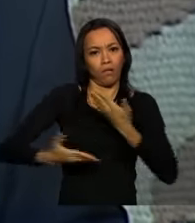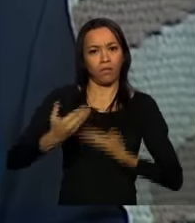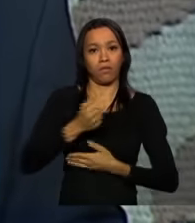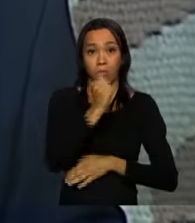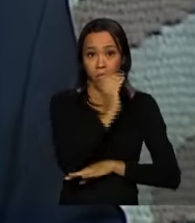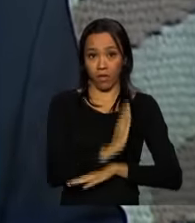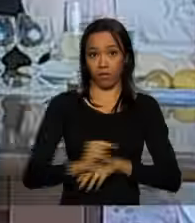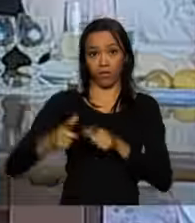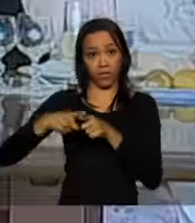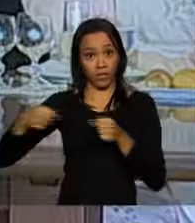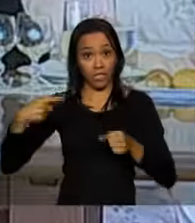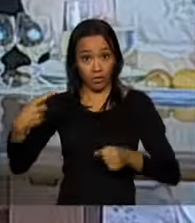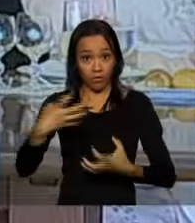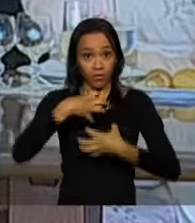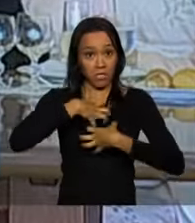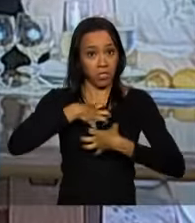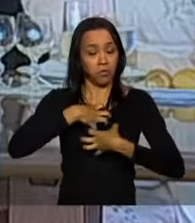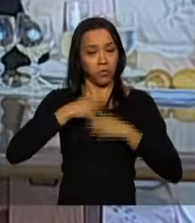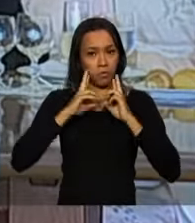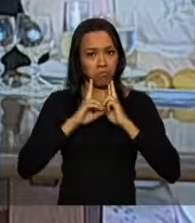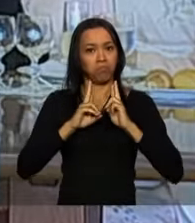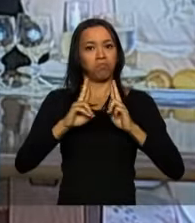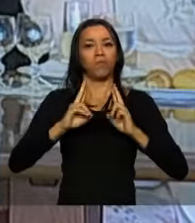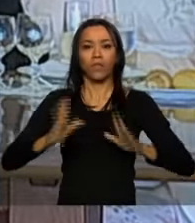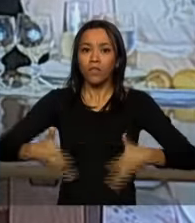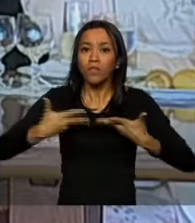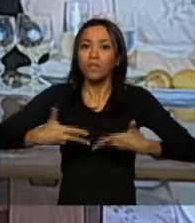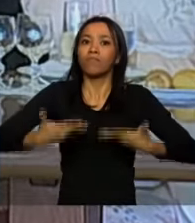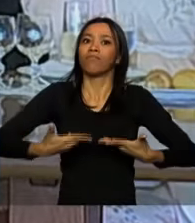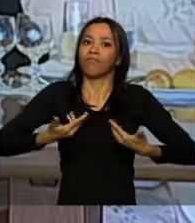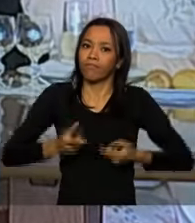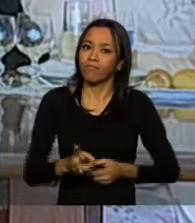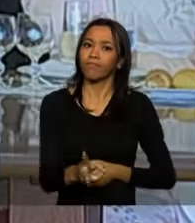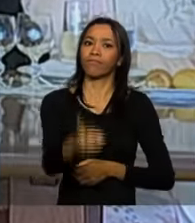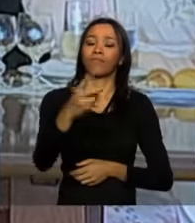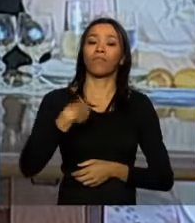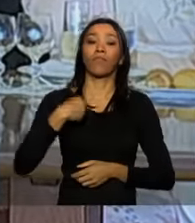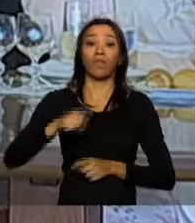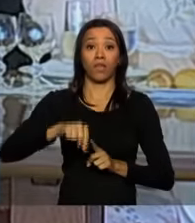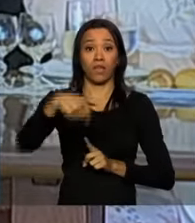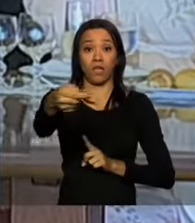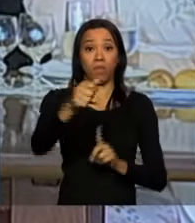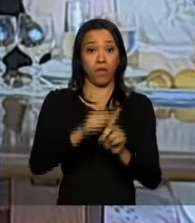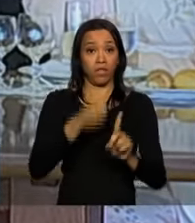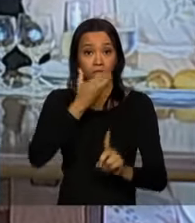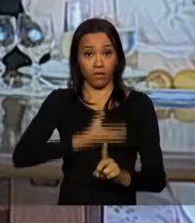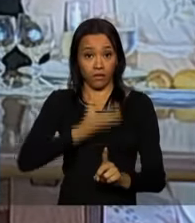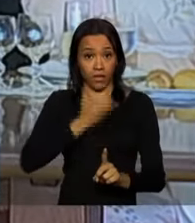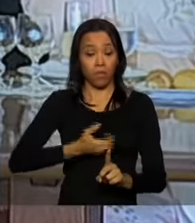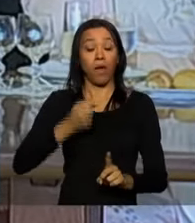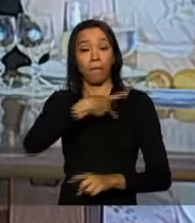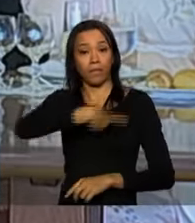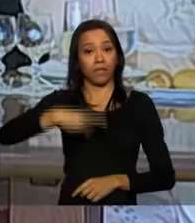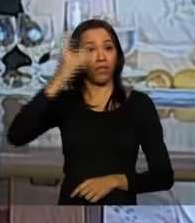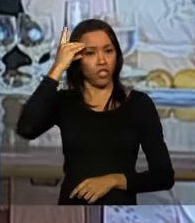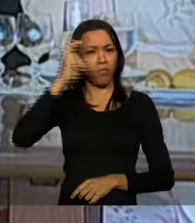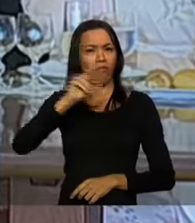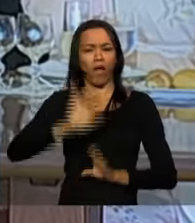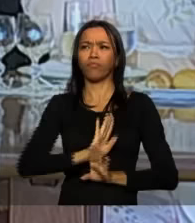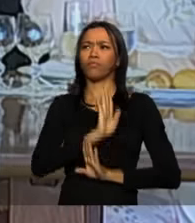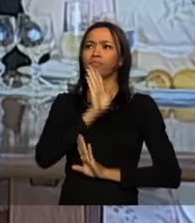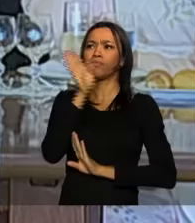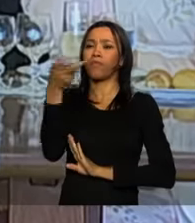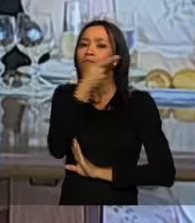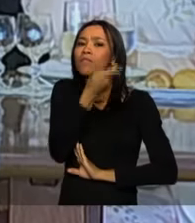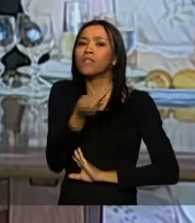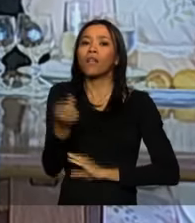honra, alegra e estimula. Em dezembro próximo, a presidenta Dilma Rousseff visitará o Japão e é seu